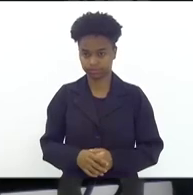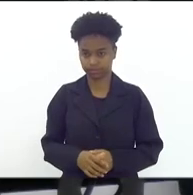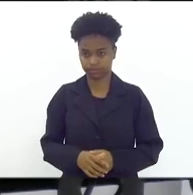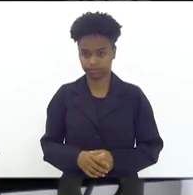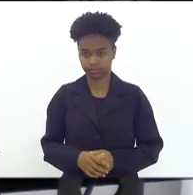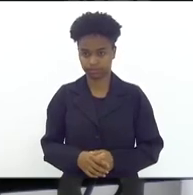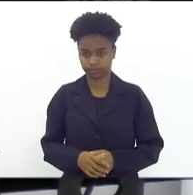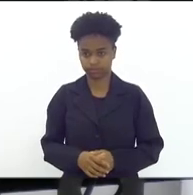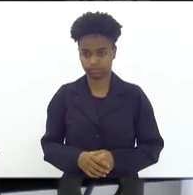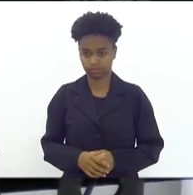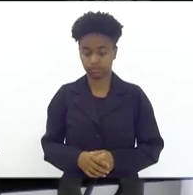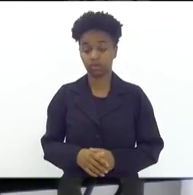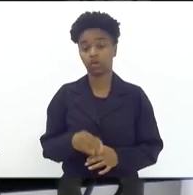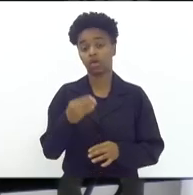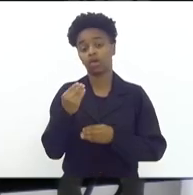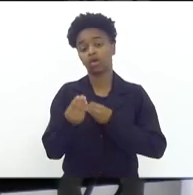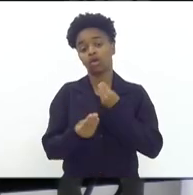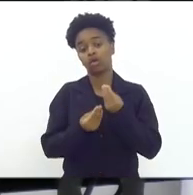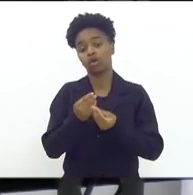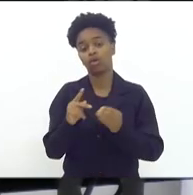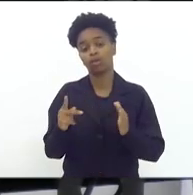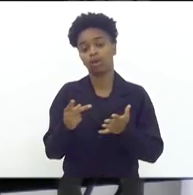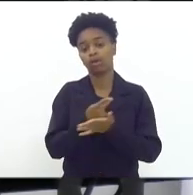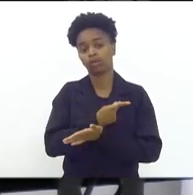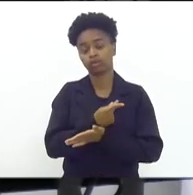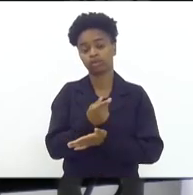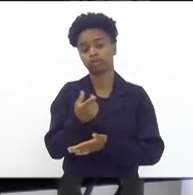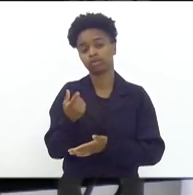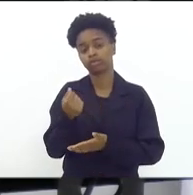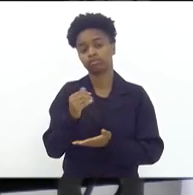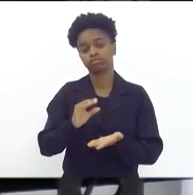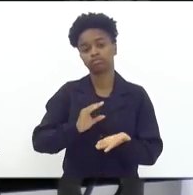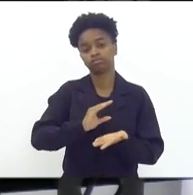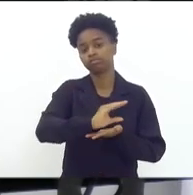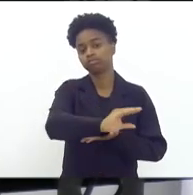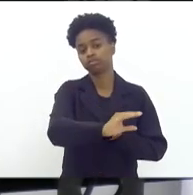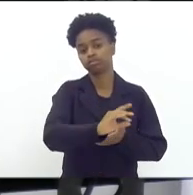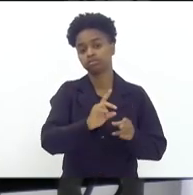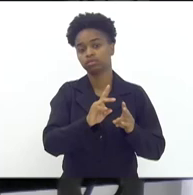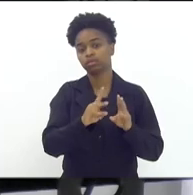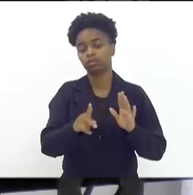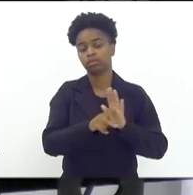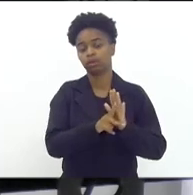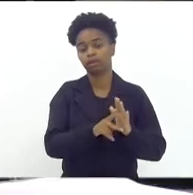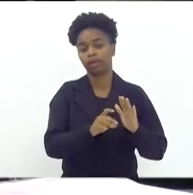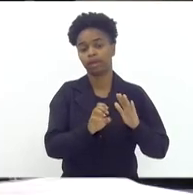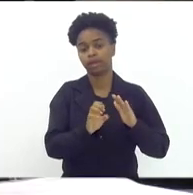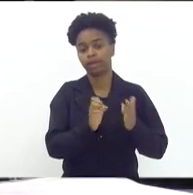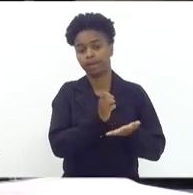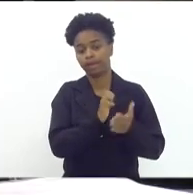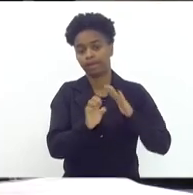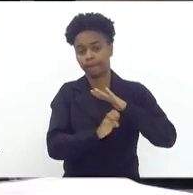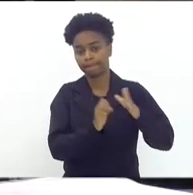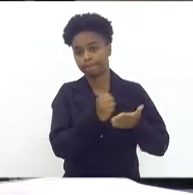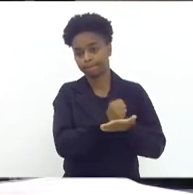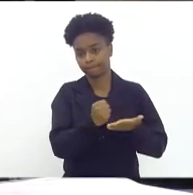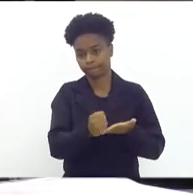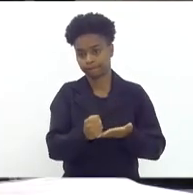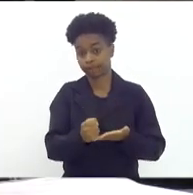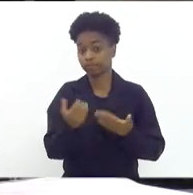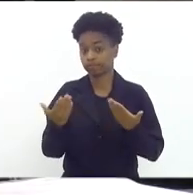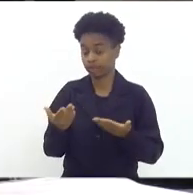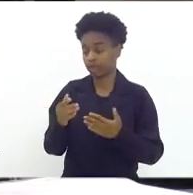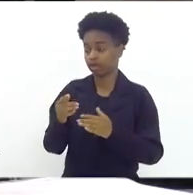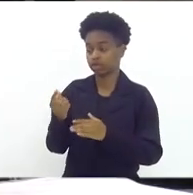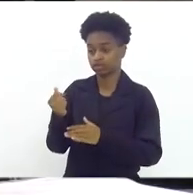Como se dá Como se dá a questão das receitas acessórias das concessionárias Presidente então a receita dos acessórios elas são